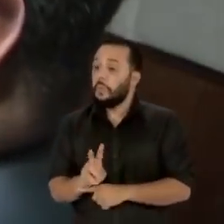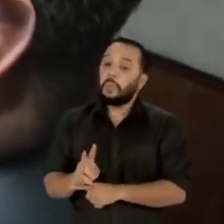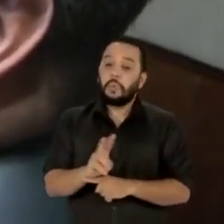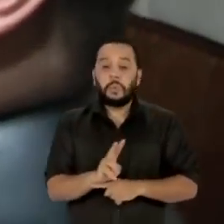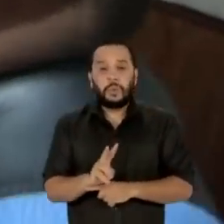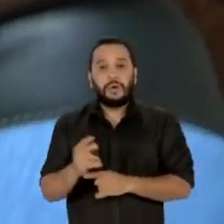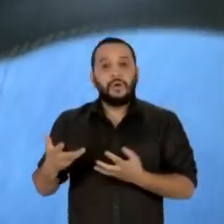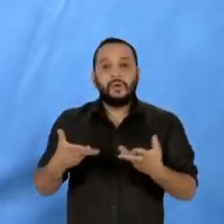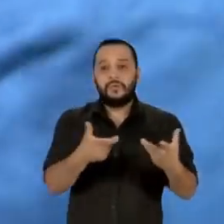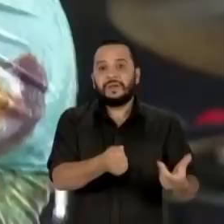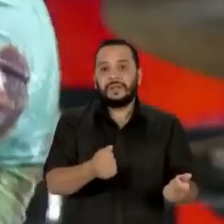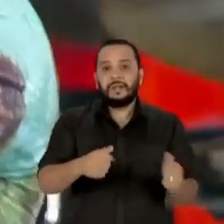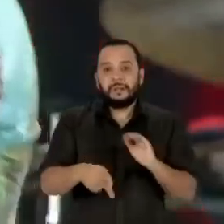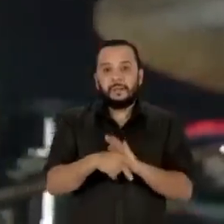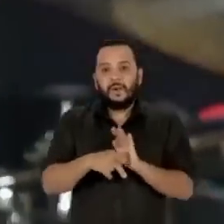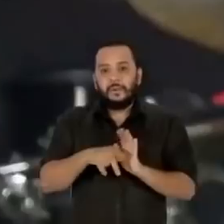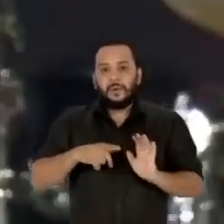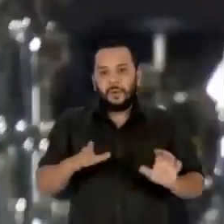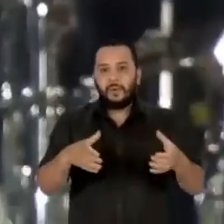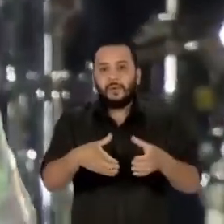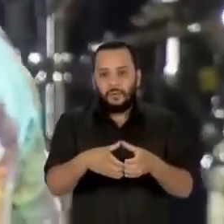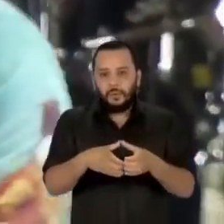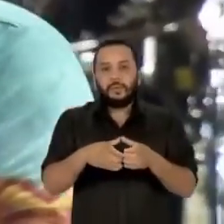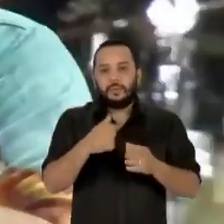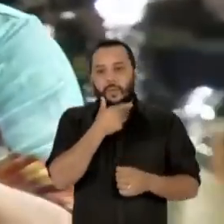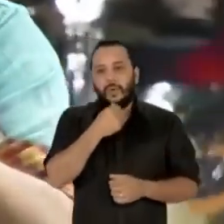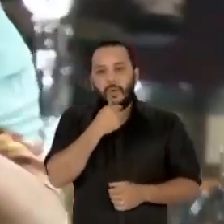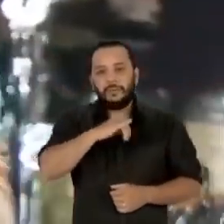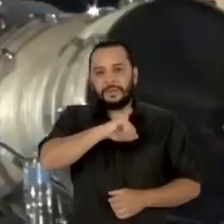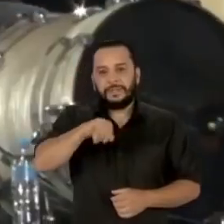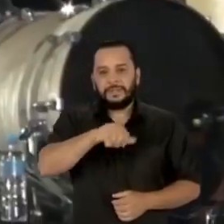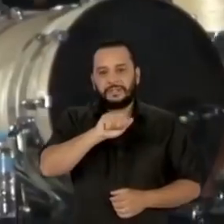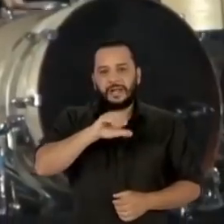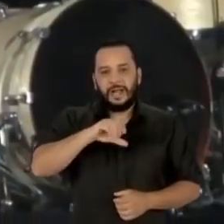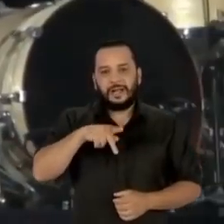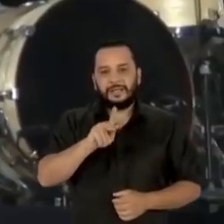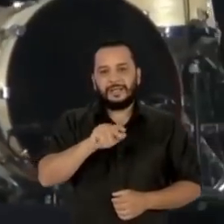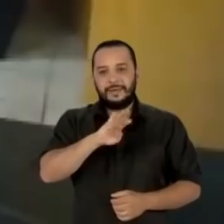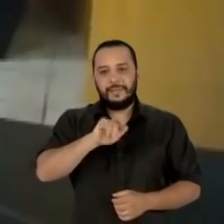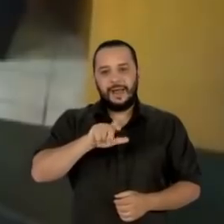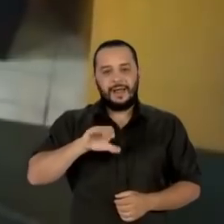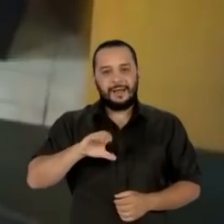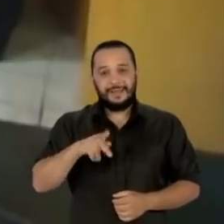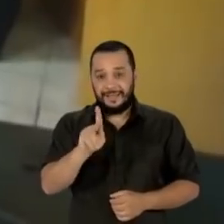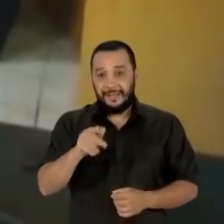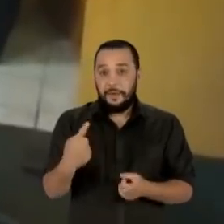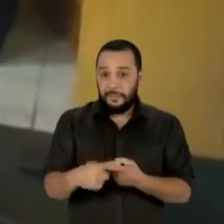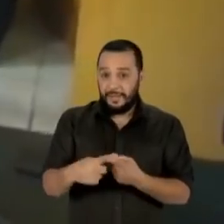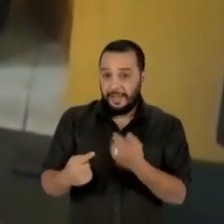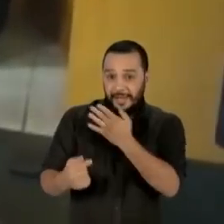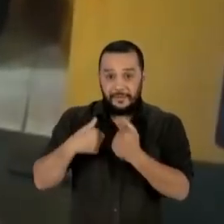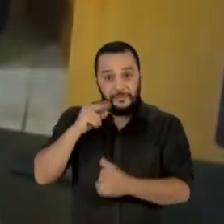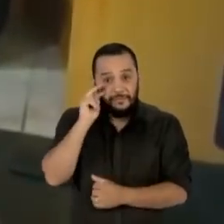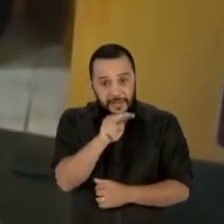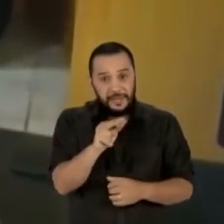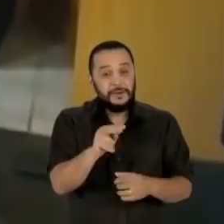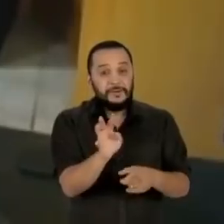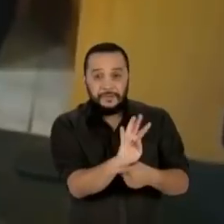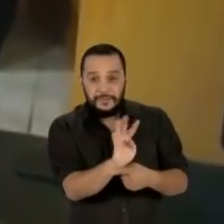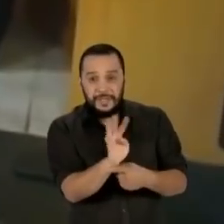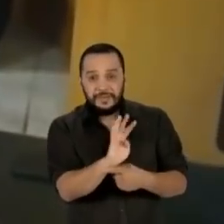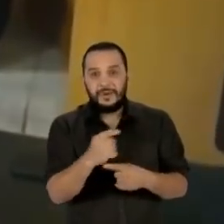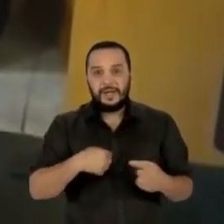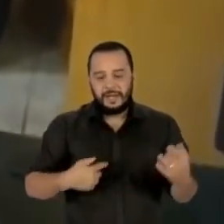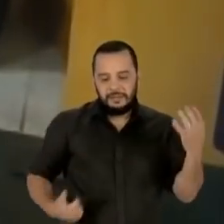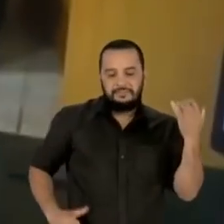convidado para tocar com atendente os de banda do ator jack black no palco mundo do rock in rio depois que o ator assistiu um vídeo do gravador